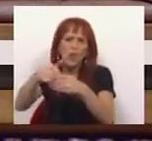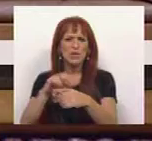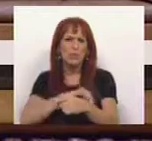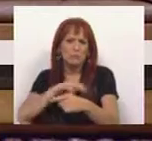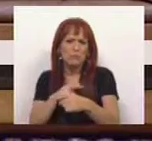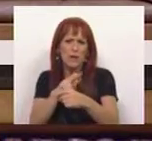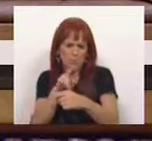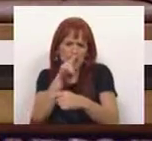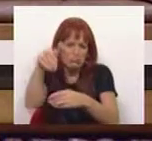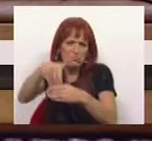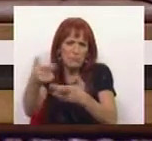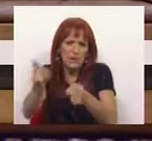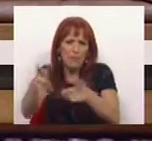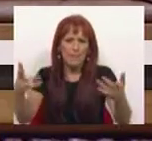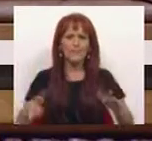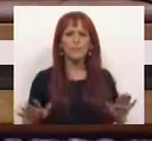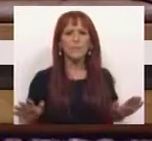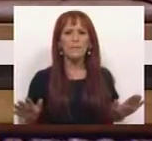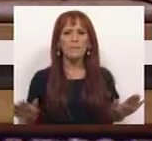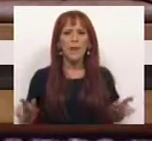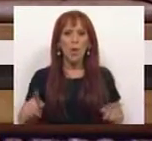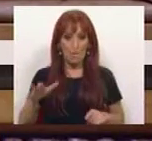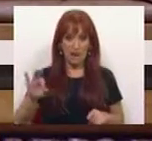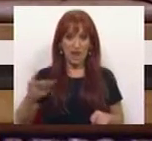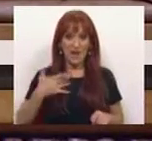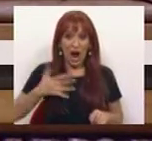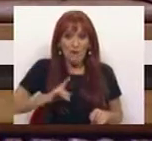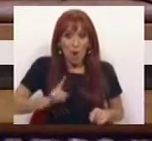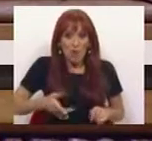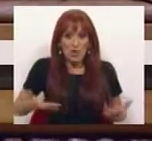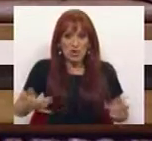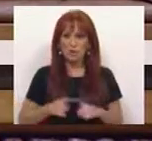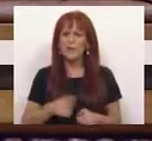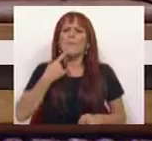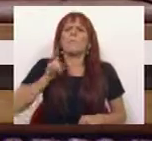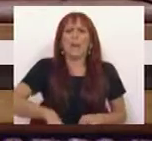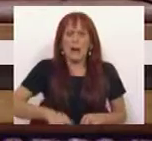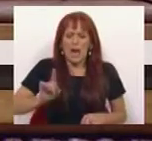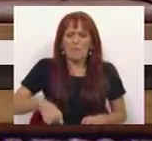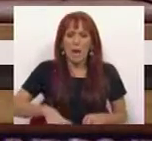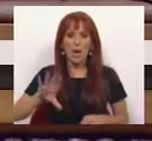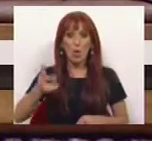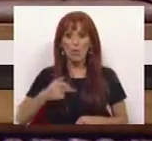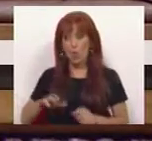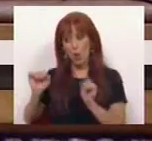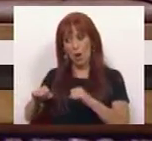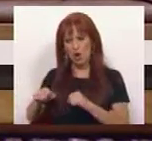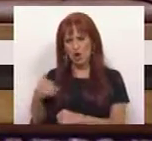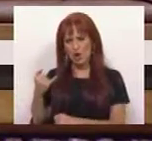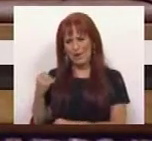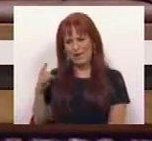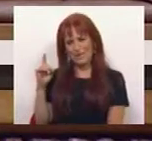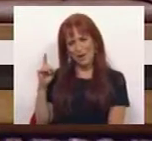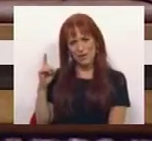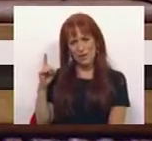a atualização do salário mínimo nacional. Ou seja, o que o PSD pretende é que se repita o que sucedeu no Acordo de